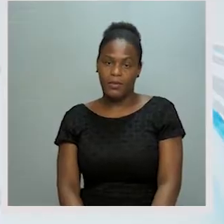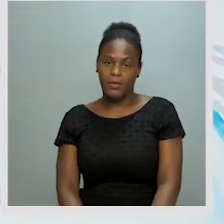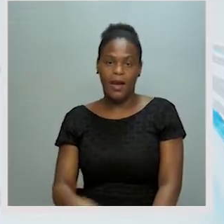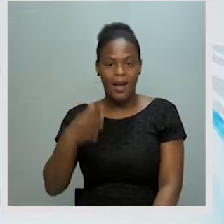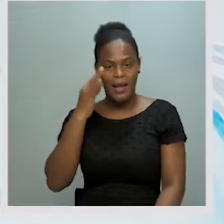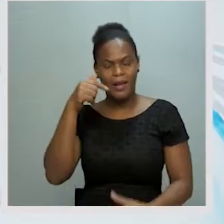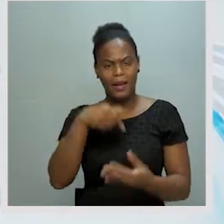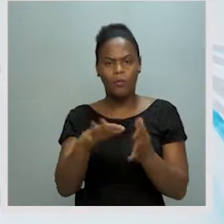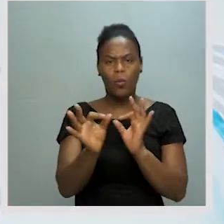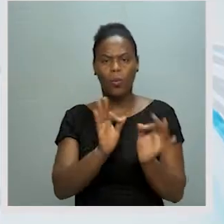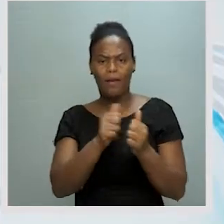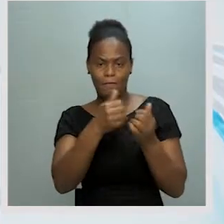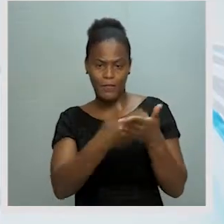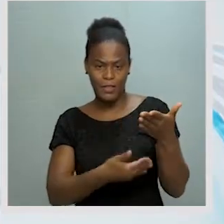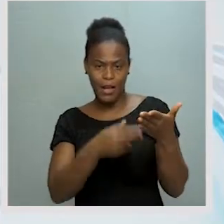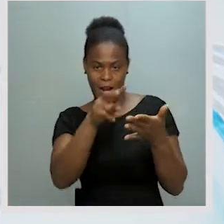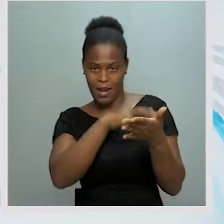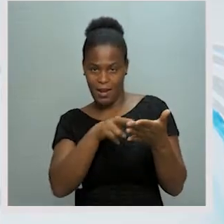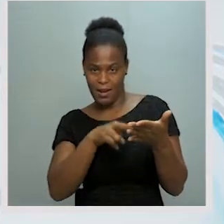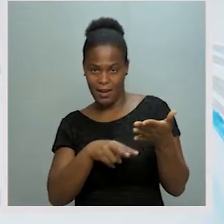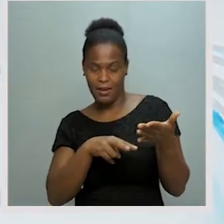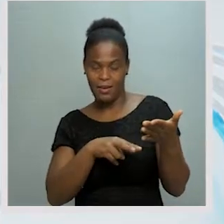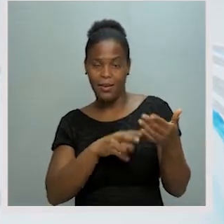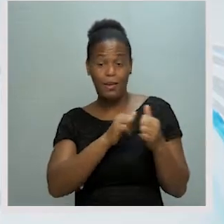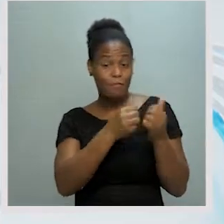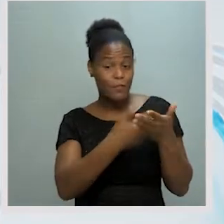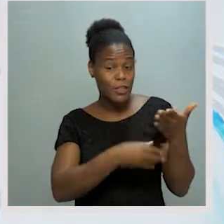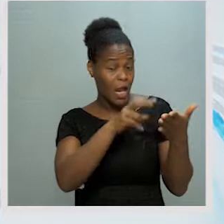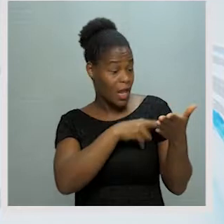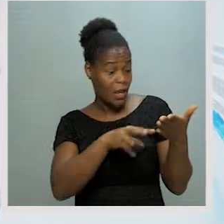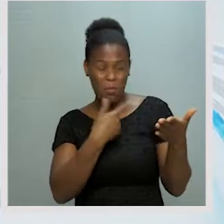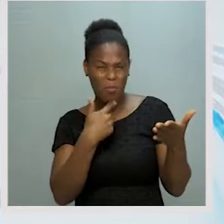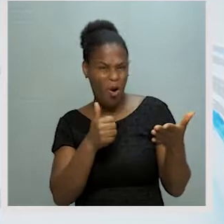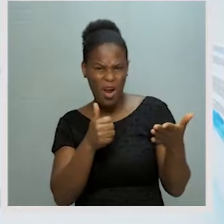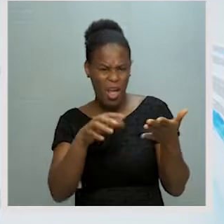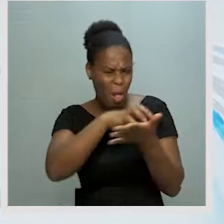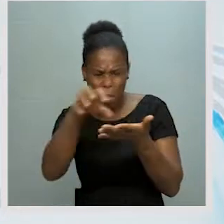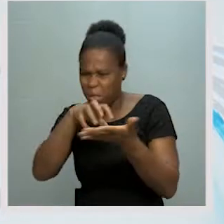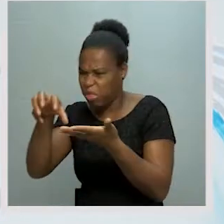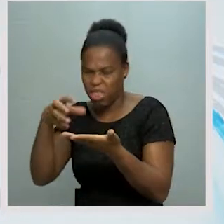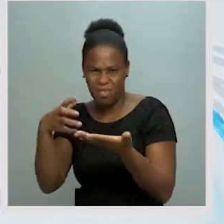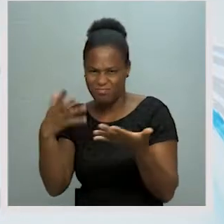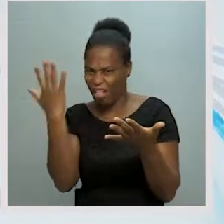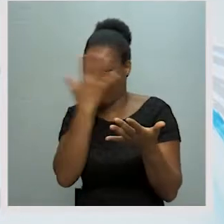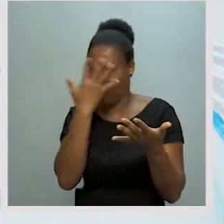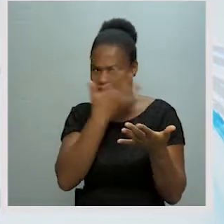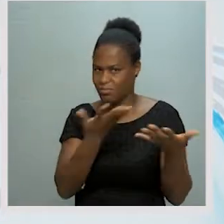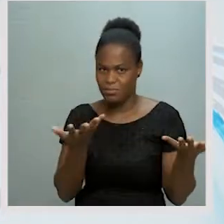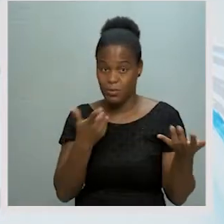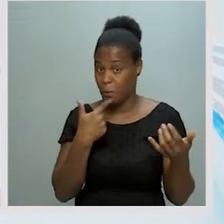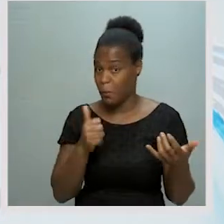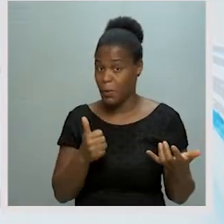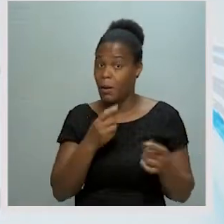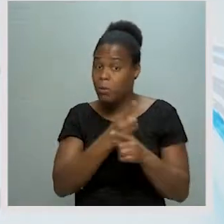Ainda dentro da organização de fichas de leitura, porque a ficha de leitura não pode ser também desorganizada, porque é um